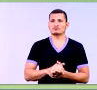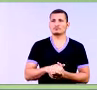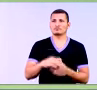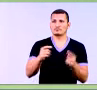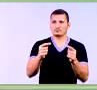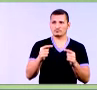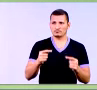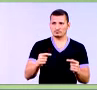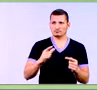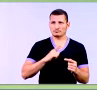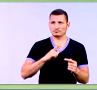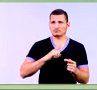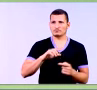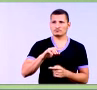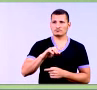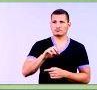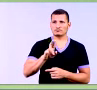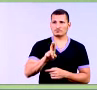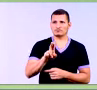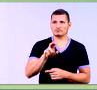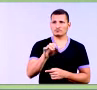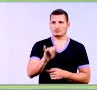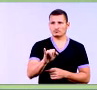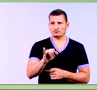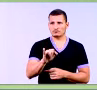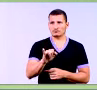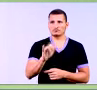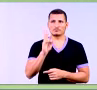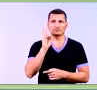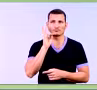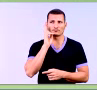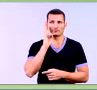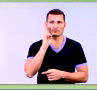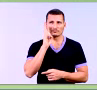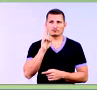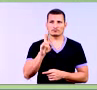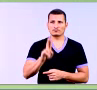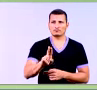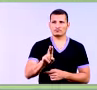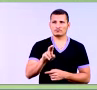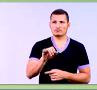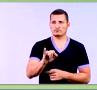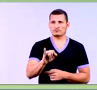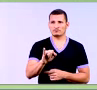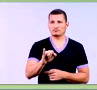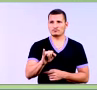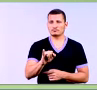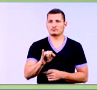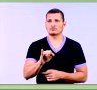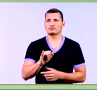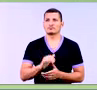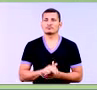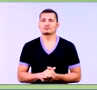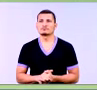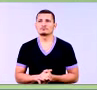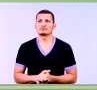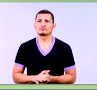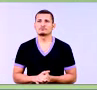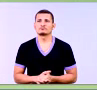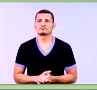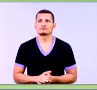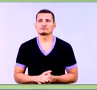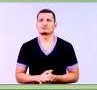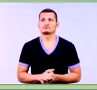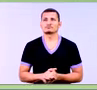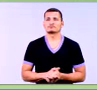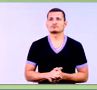abaixo, nós temos o jQuery UI. Lembram deles? Lembram do UI? Nós vimos lá no vídeo. São